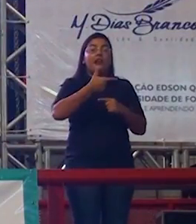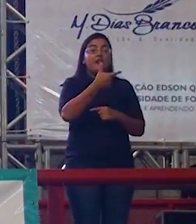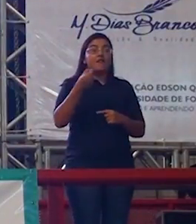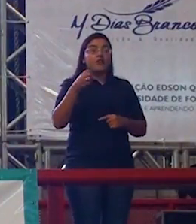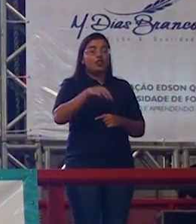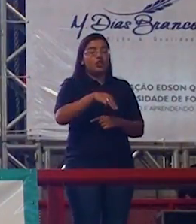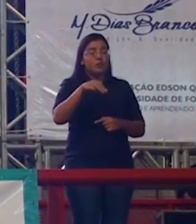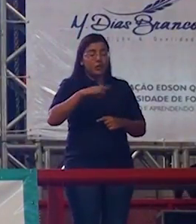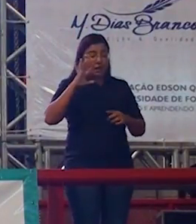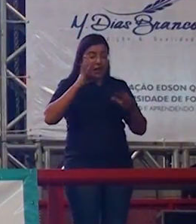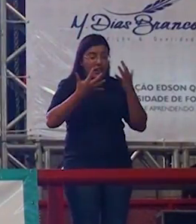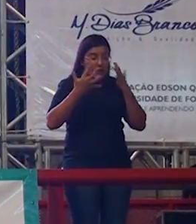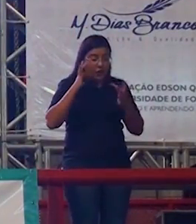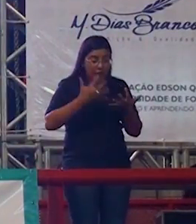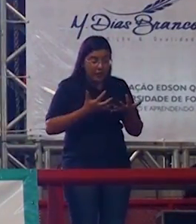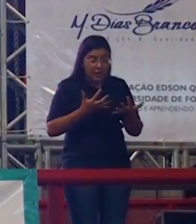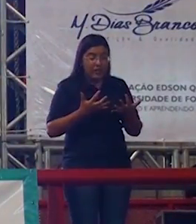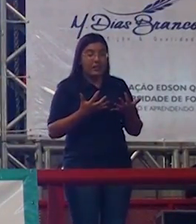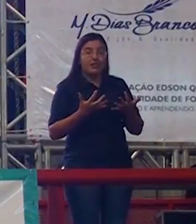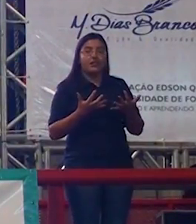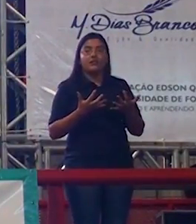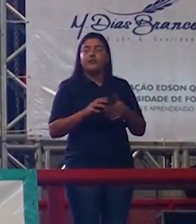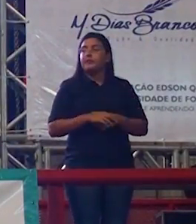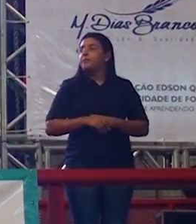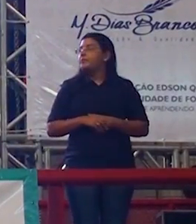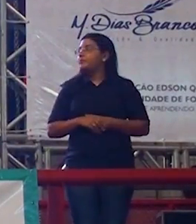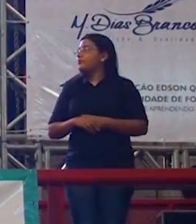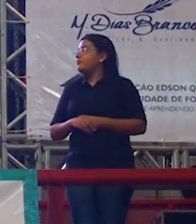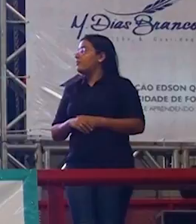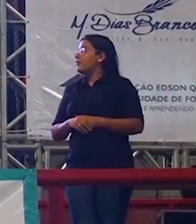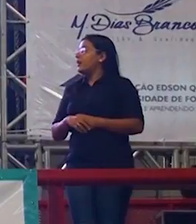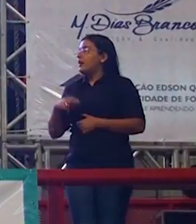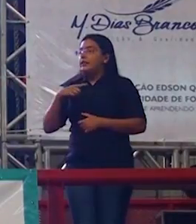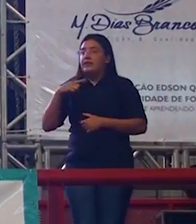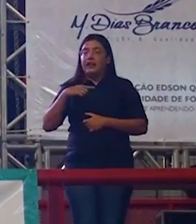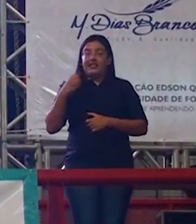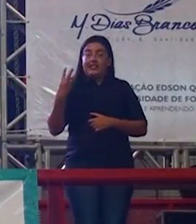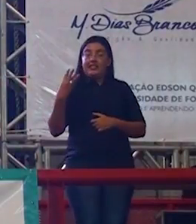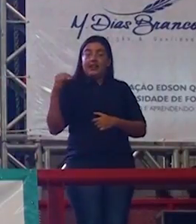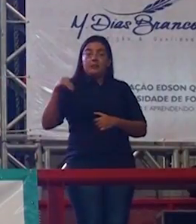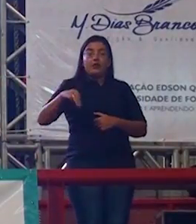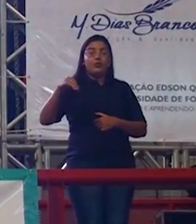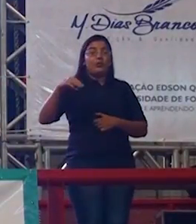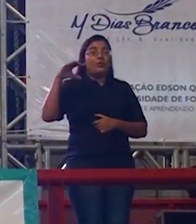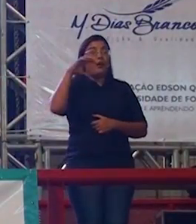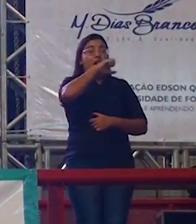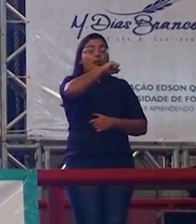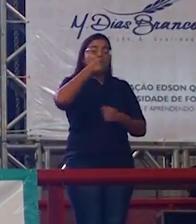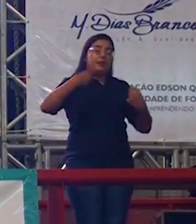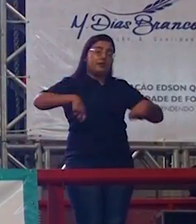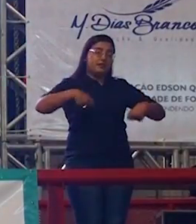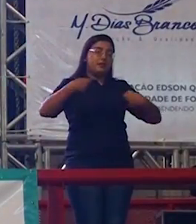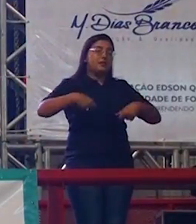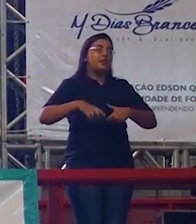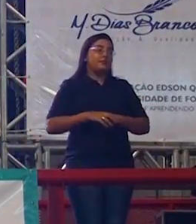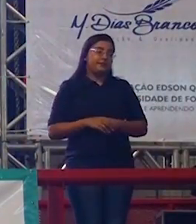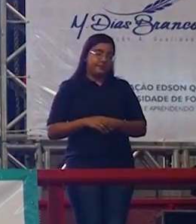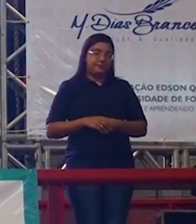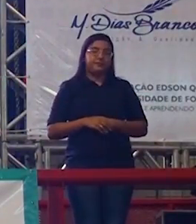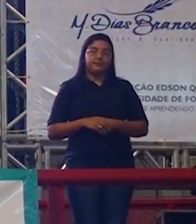20 minutos para resolver uma questão que você tem 3 minutos para resolver. Entende?